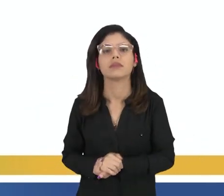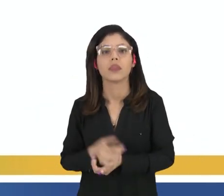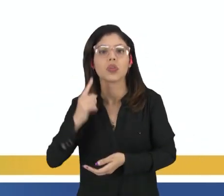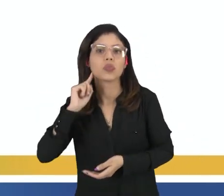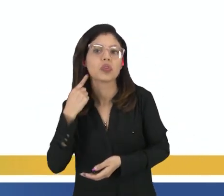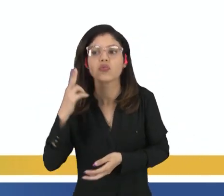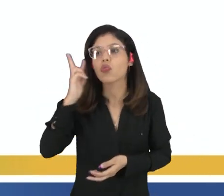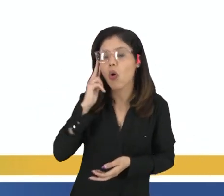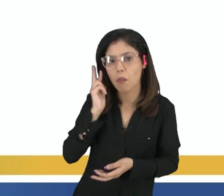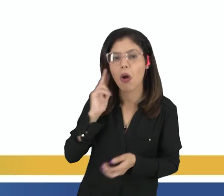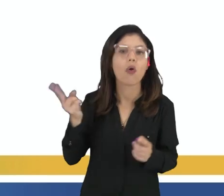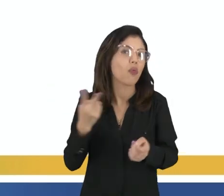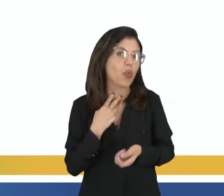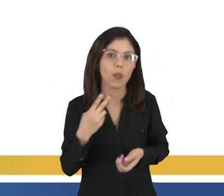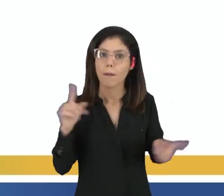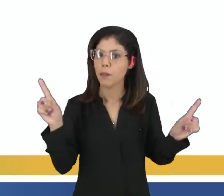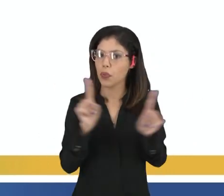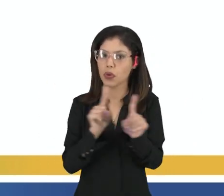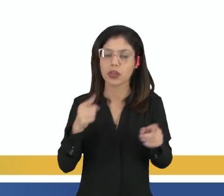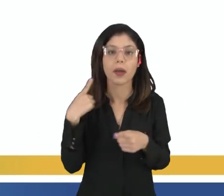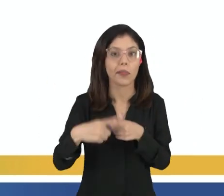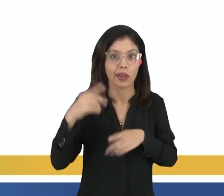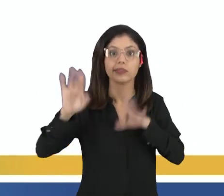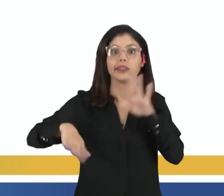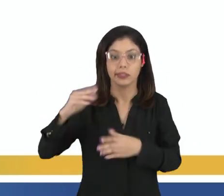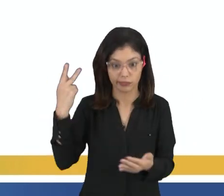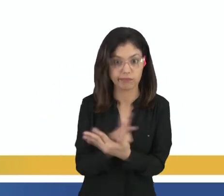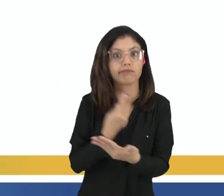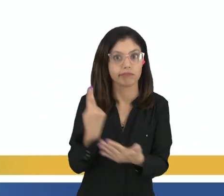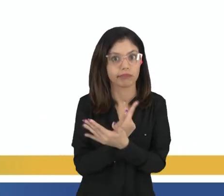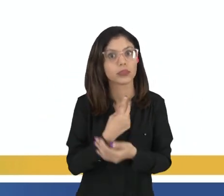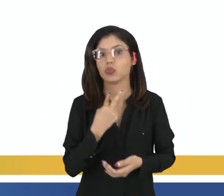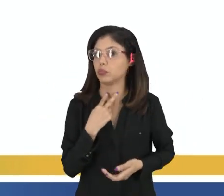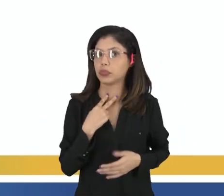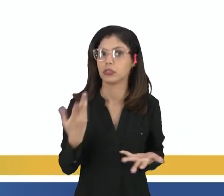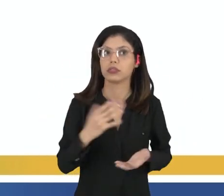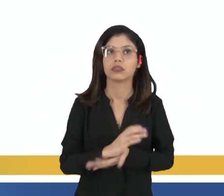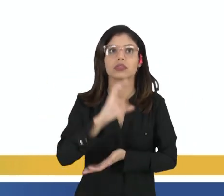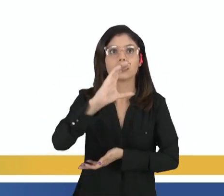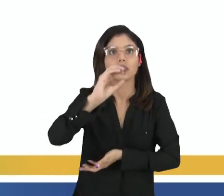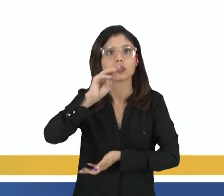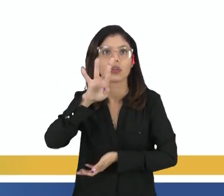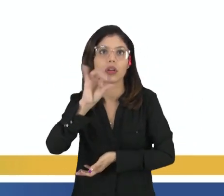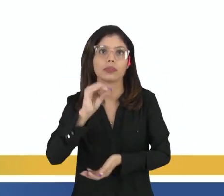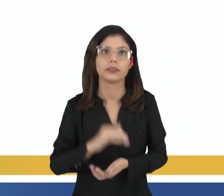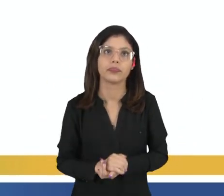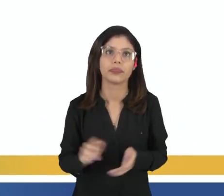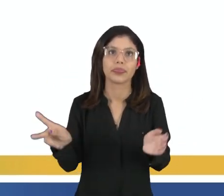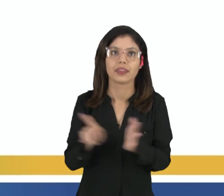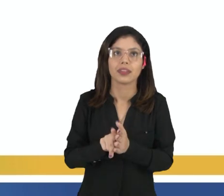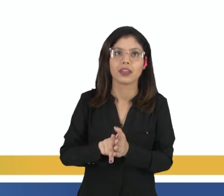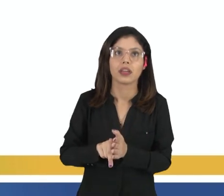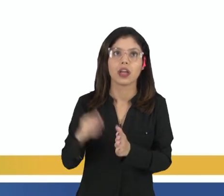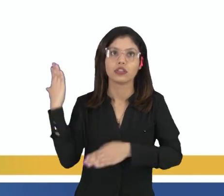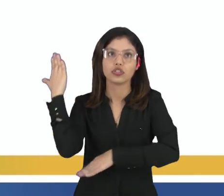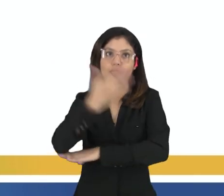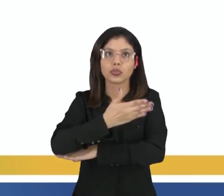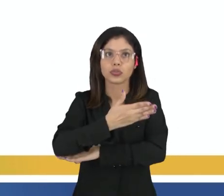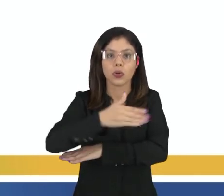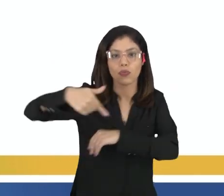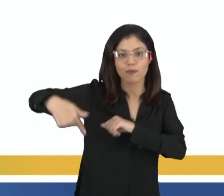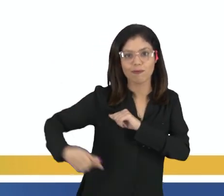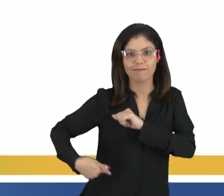no lixo comum, que muitas vezes a gente comete esse erro, ok? O cobre, a sua intoxicação afeta